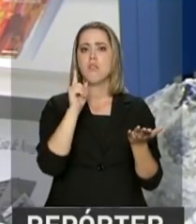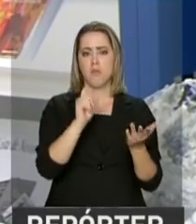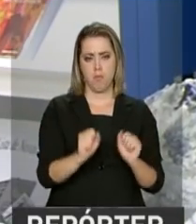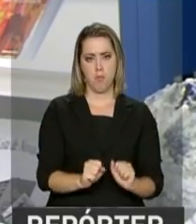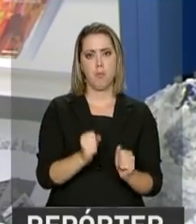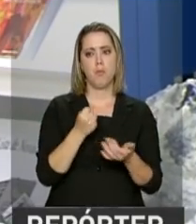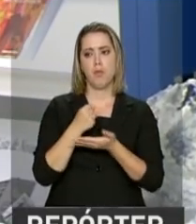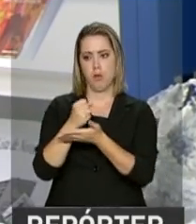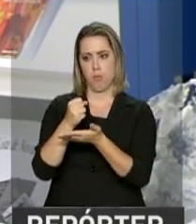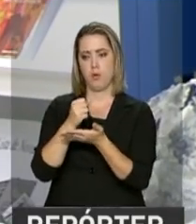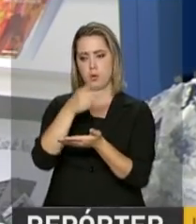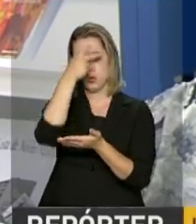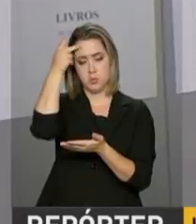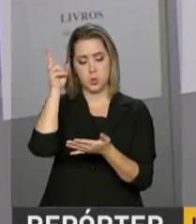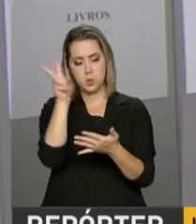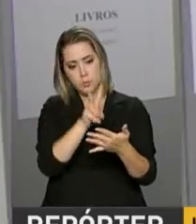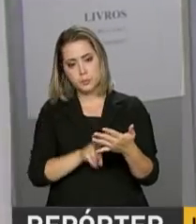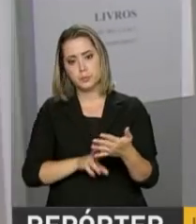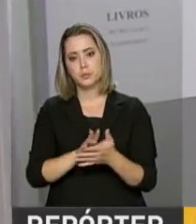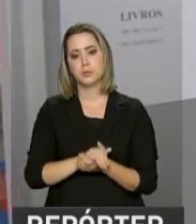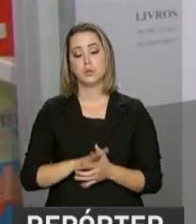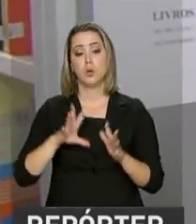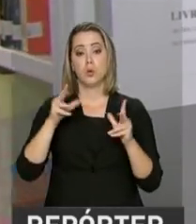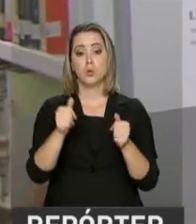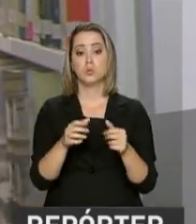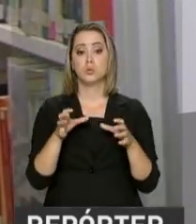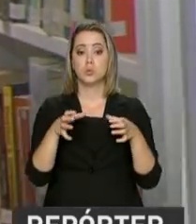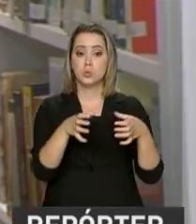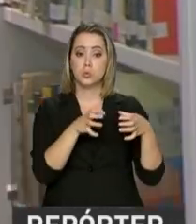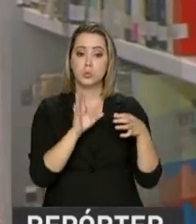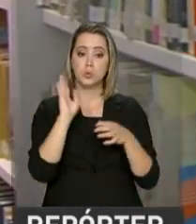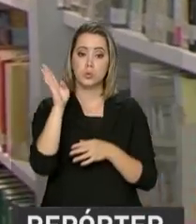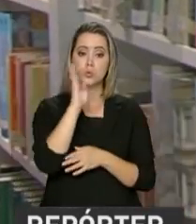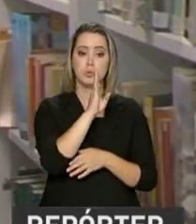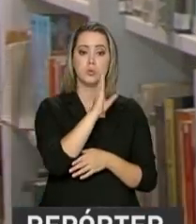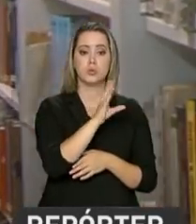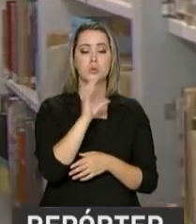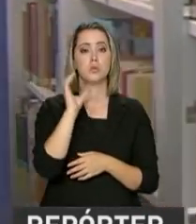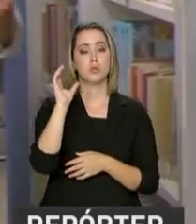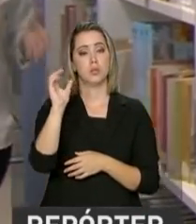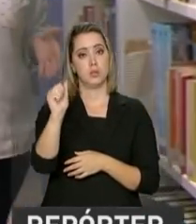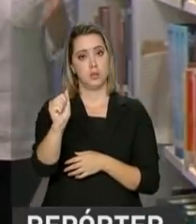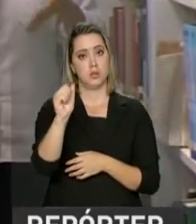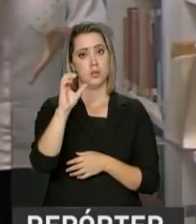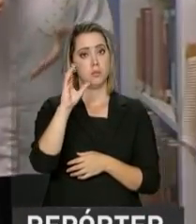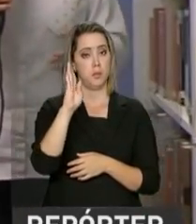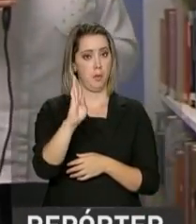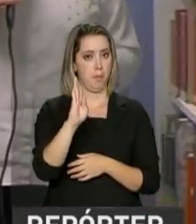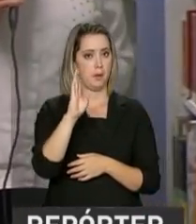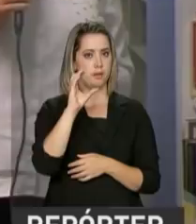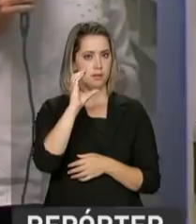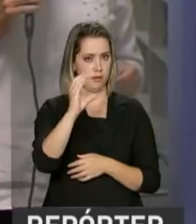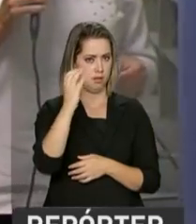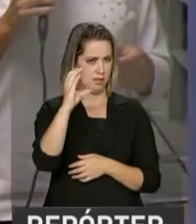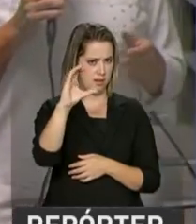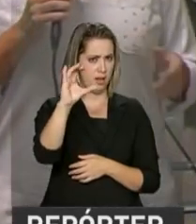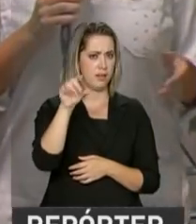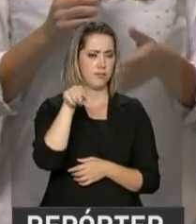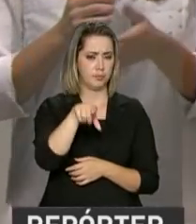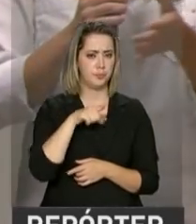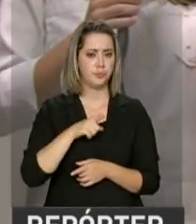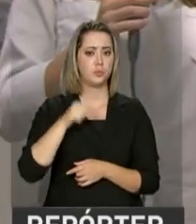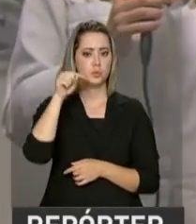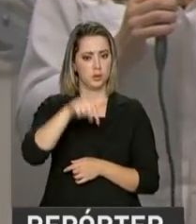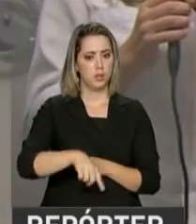disponibilizados ao ao público né todo o acervo da Academia Brasileira de ciências vai ficar aqui nessa biblioteca além